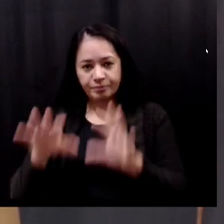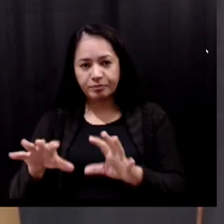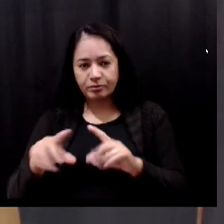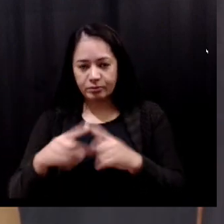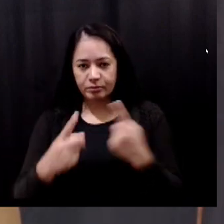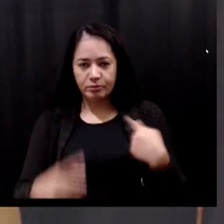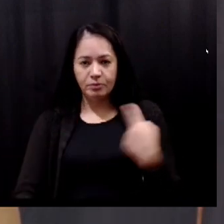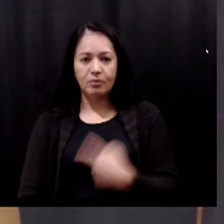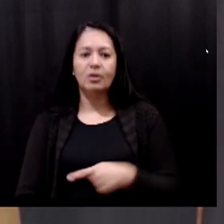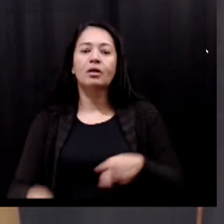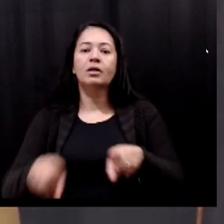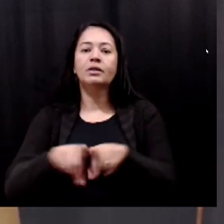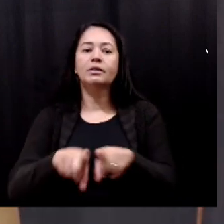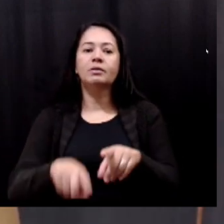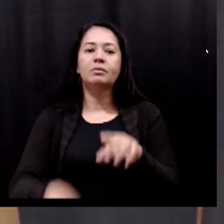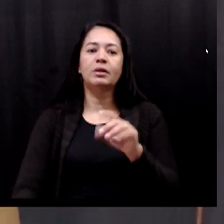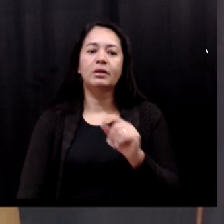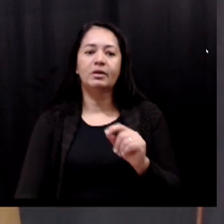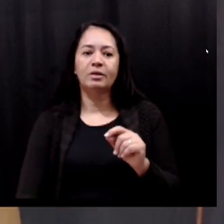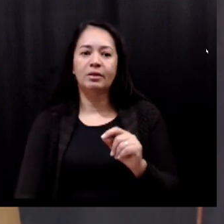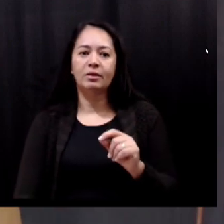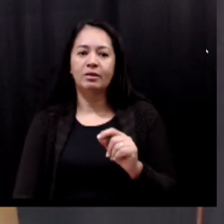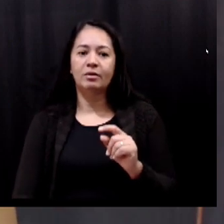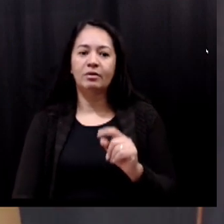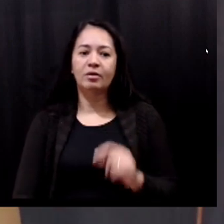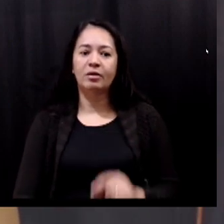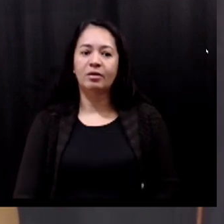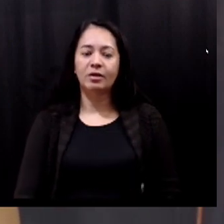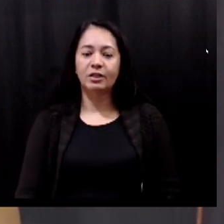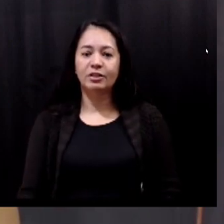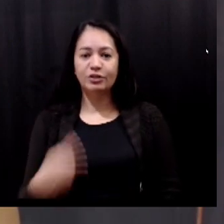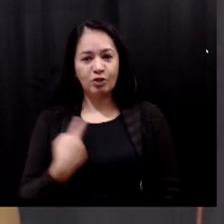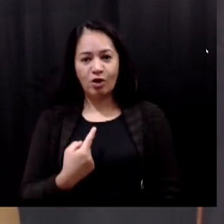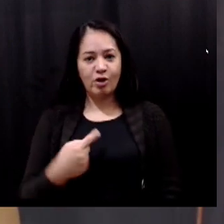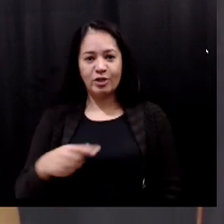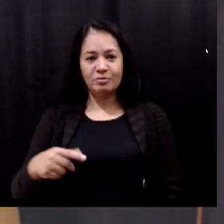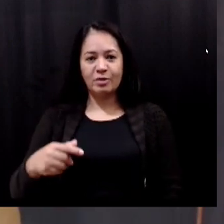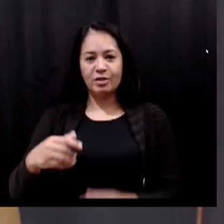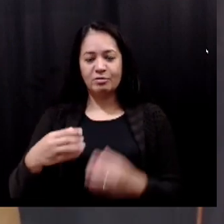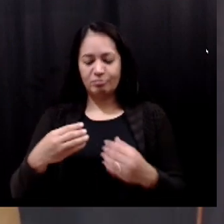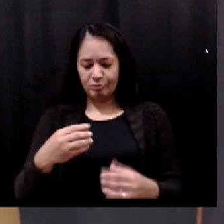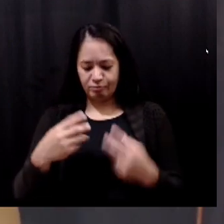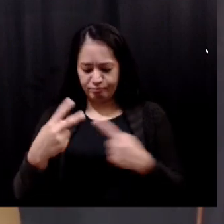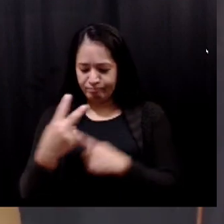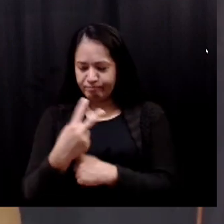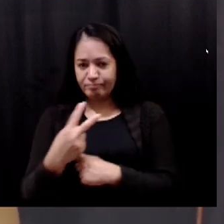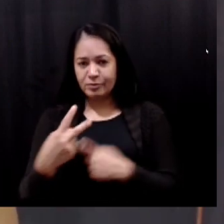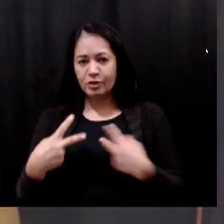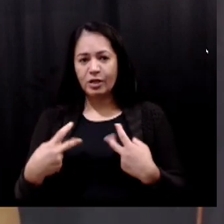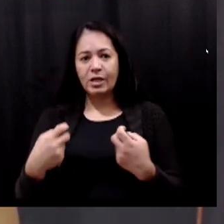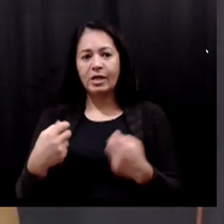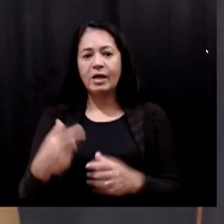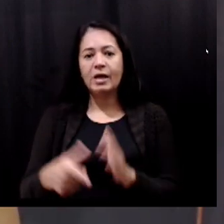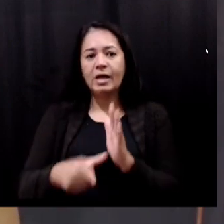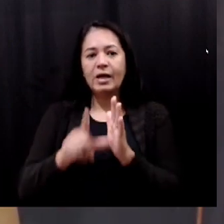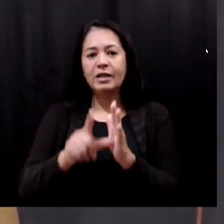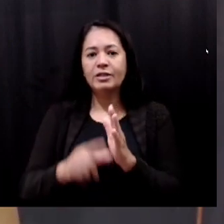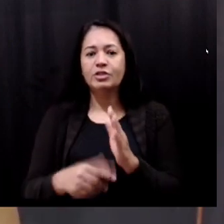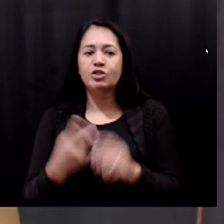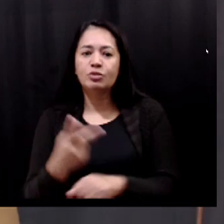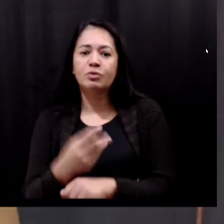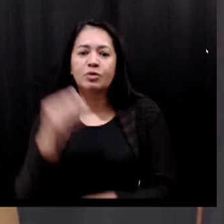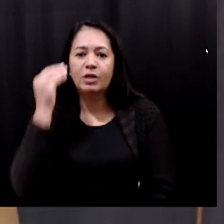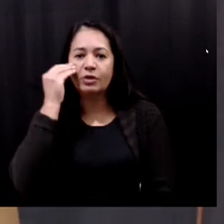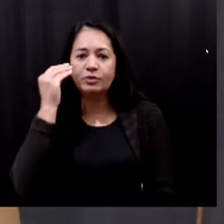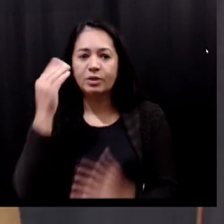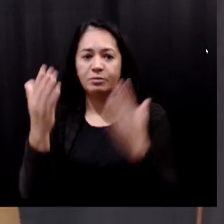fazer aquela medição nossa, né. Uhum. uhum, Então, antes da gente buscar um teste psicológico, a gente pode avaliar como